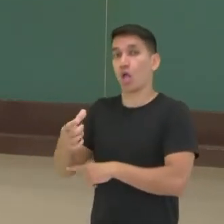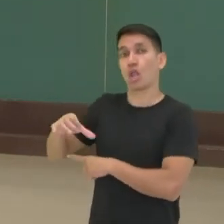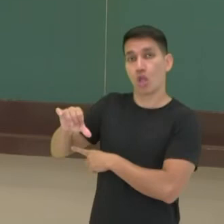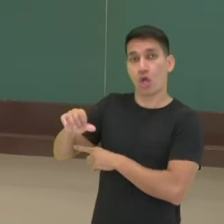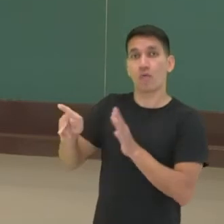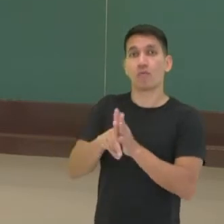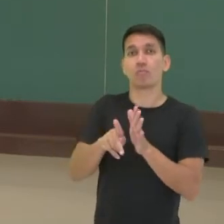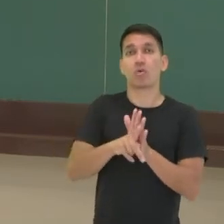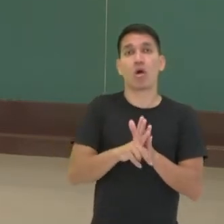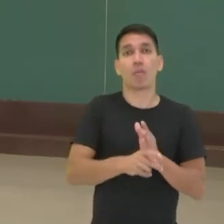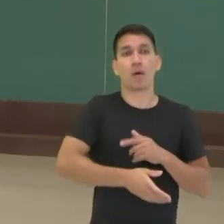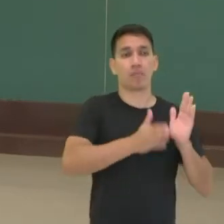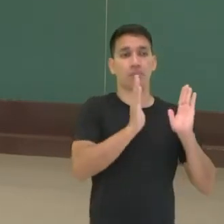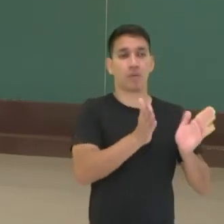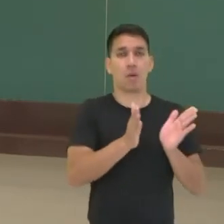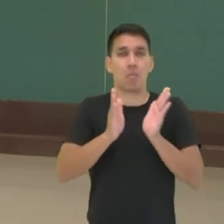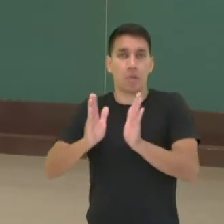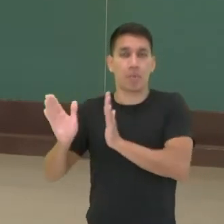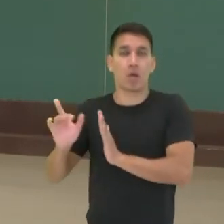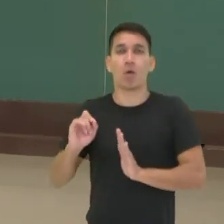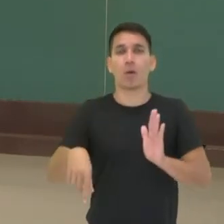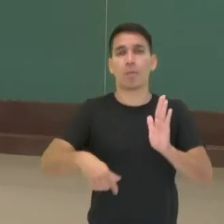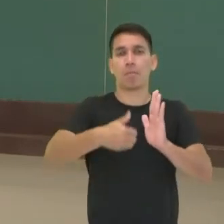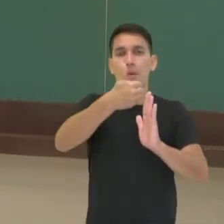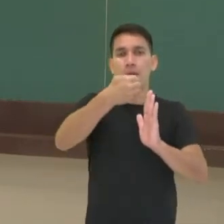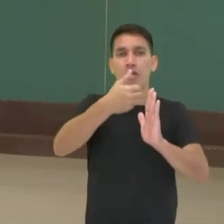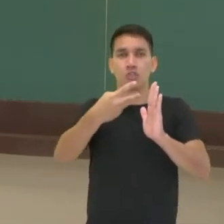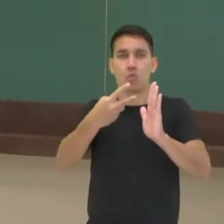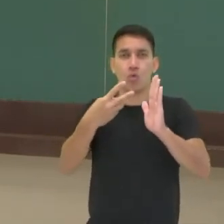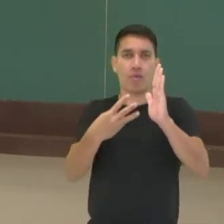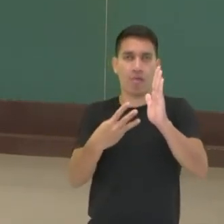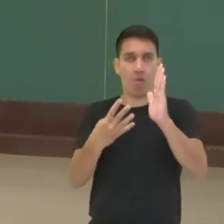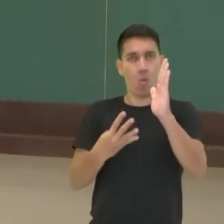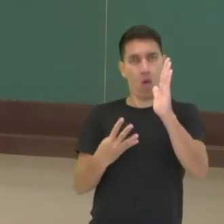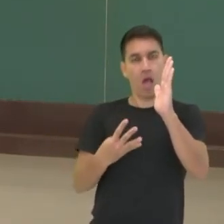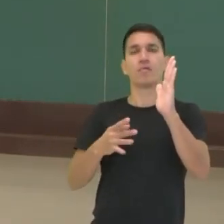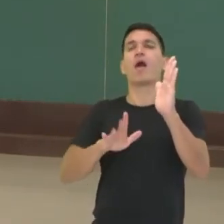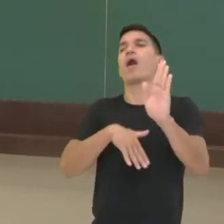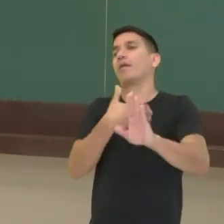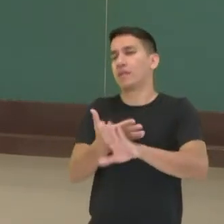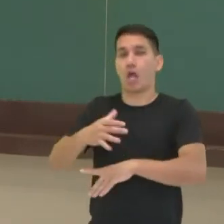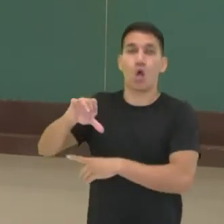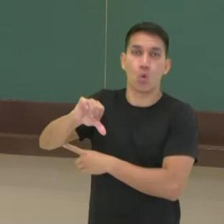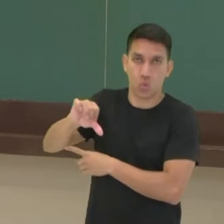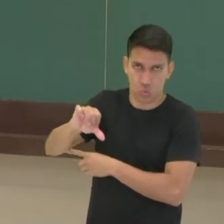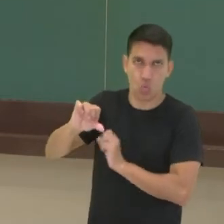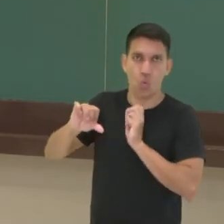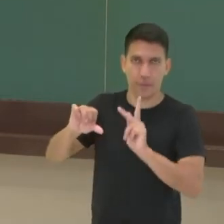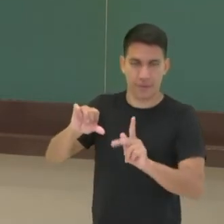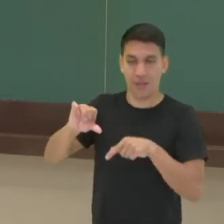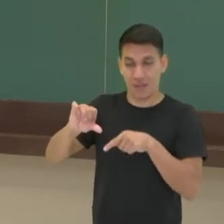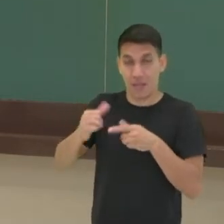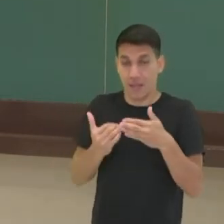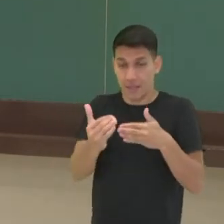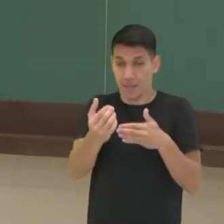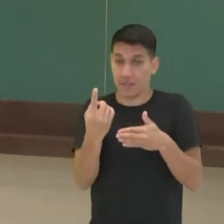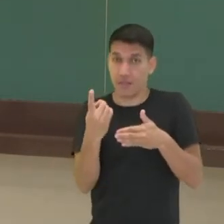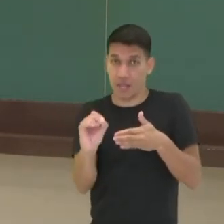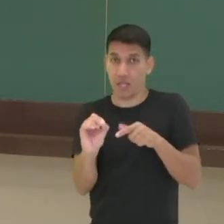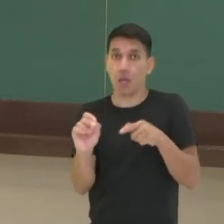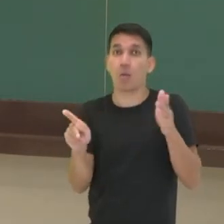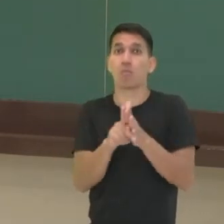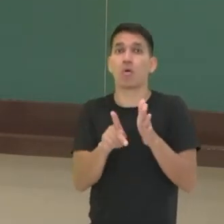numeral ordinal. Então, artigo 1º, artigo 2º, 3º, 4º, até o 9º. A partir do 10, ele